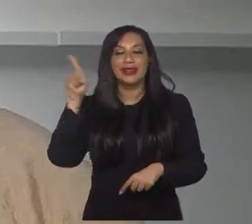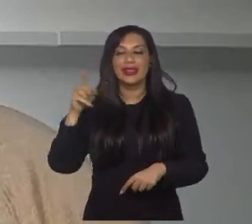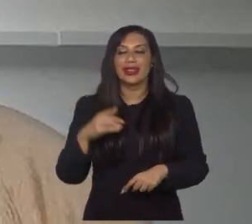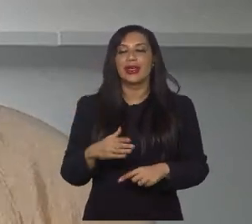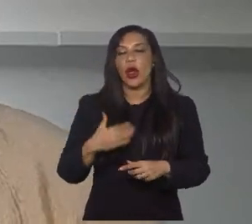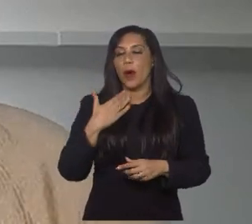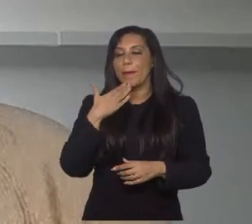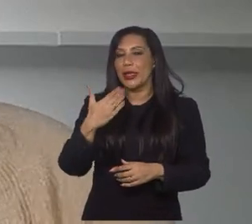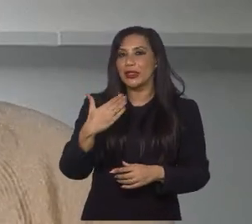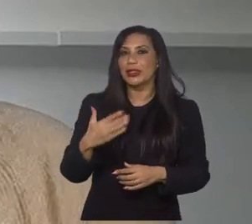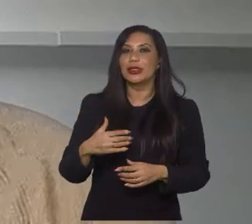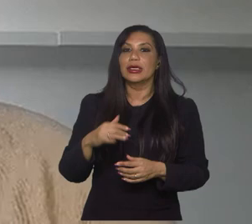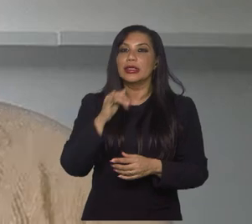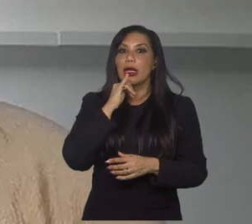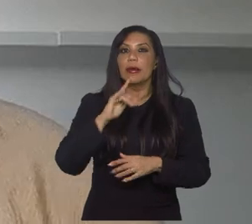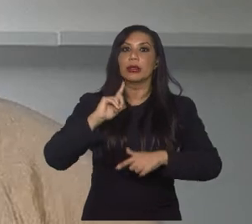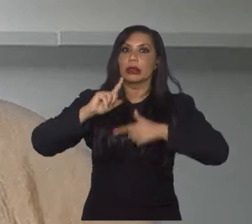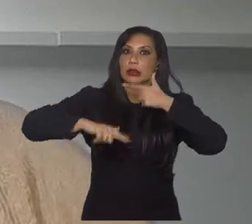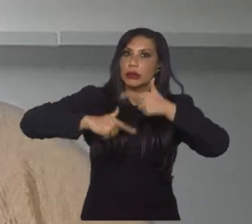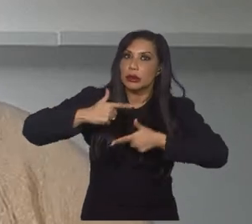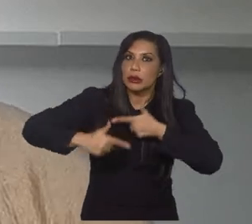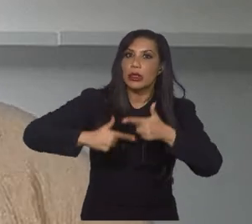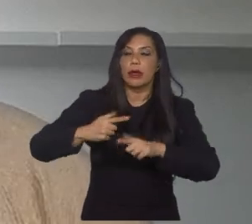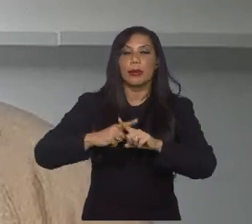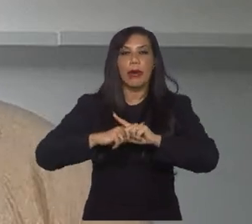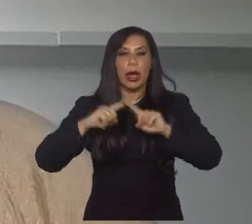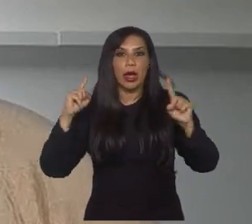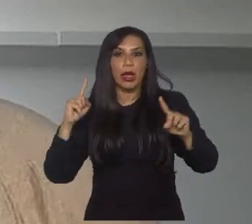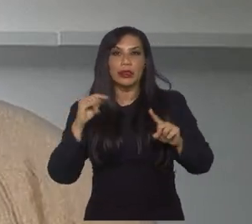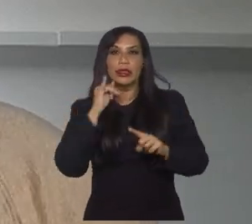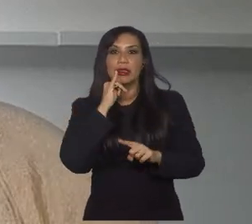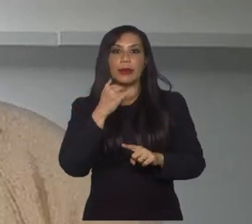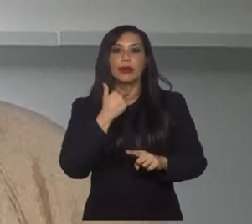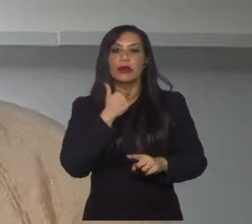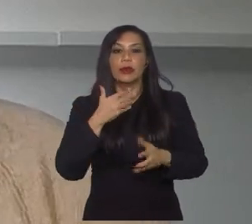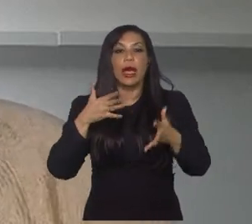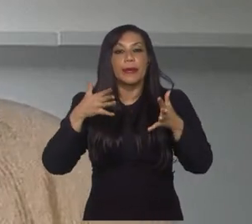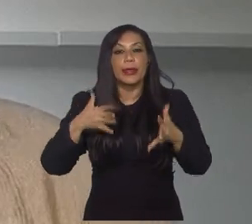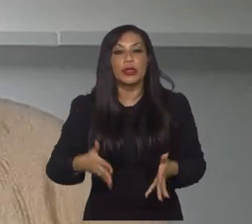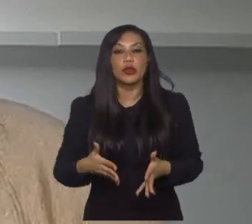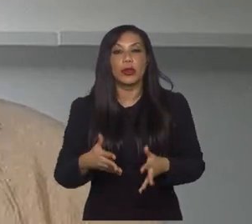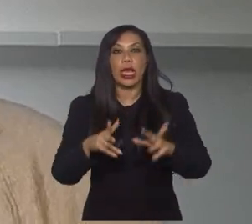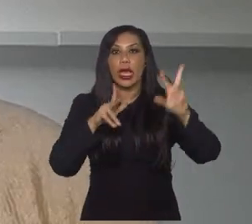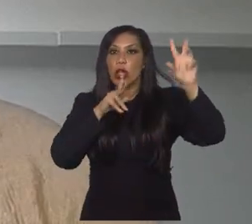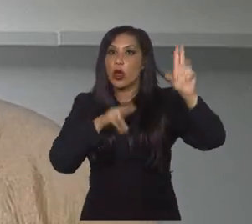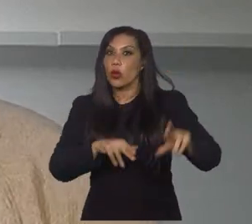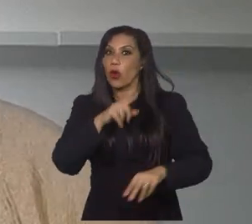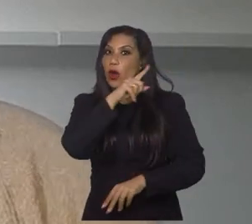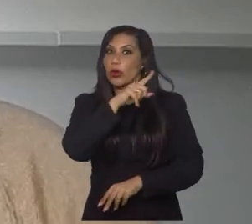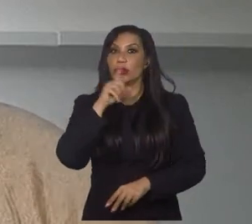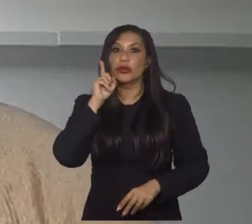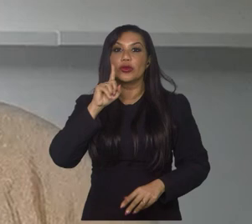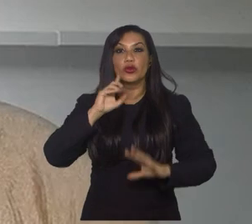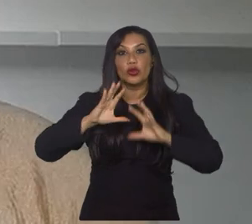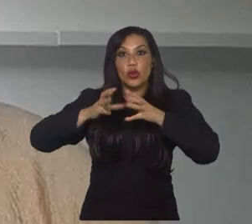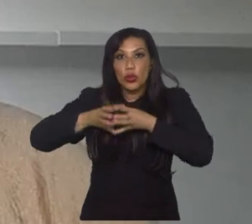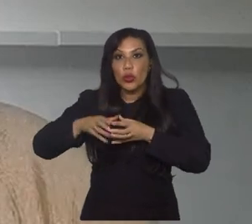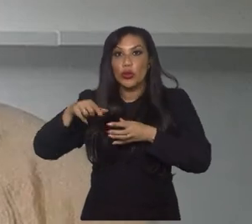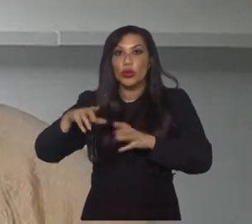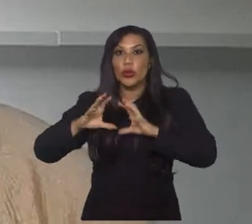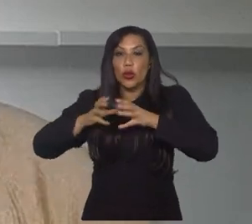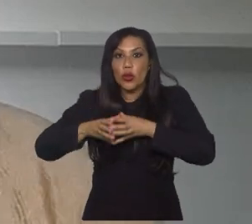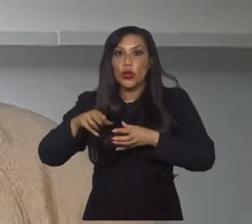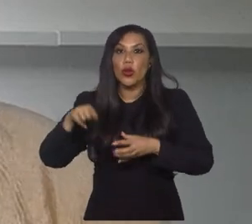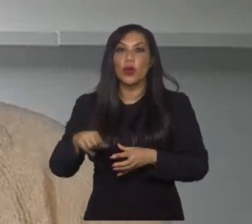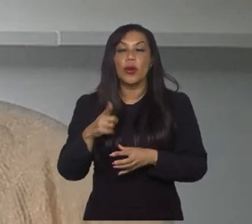ali, e deram trabalho. Mas não dá para jogar daquele jeito o tempo todo nesse grupo, num grupo que